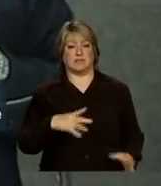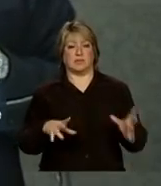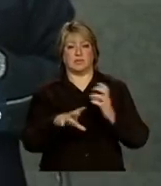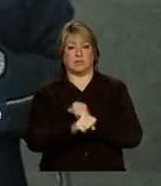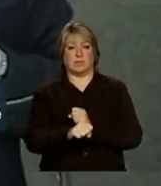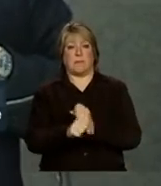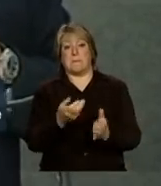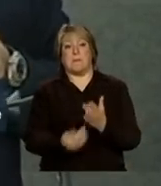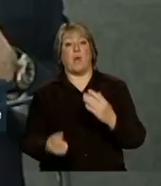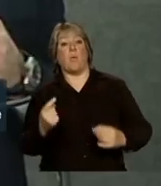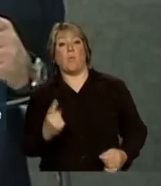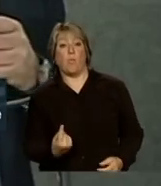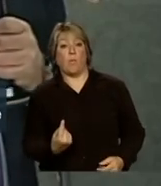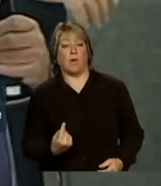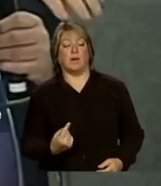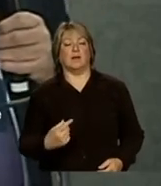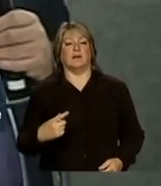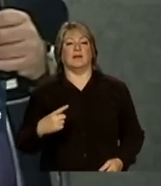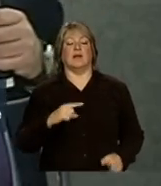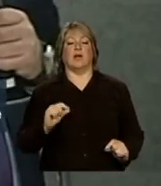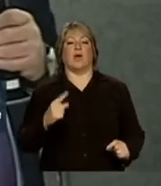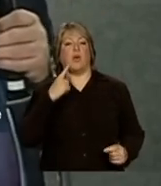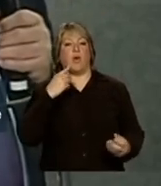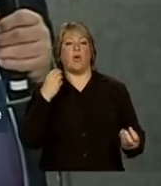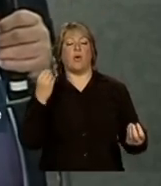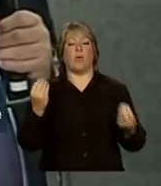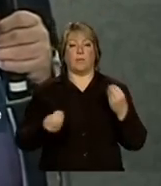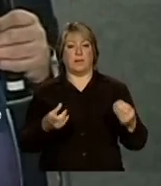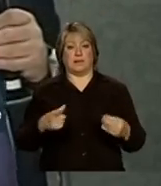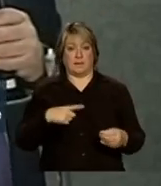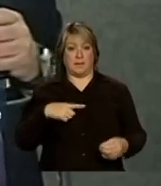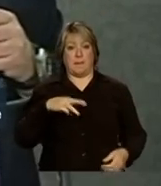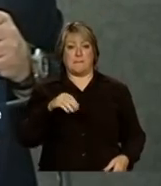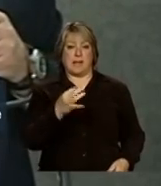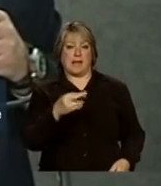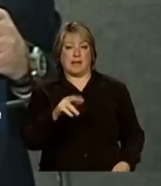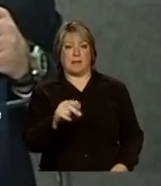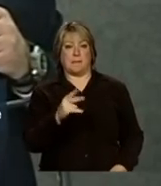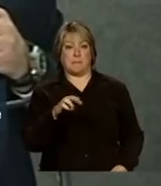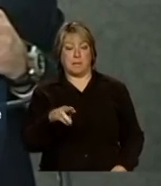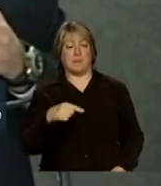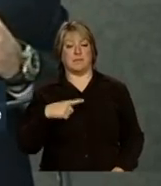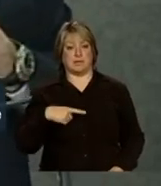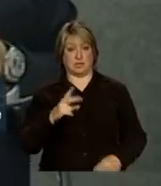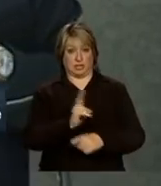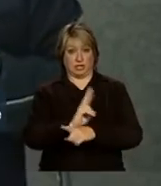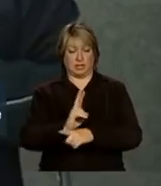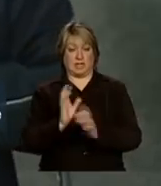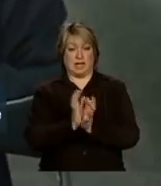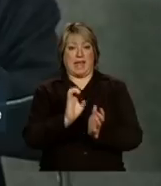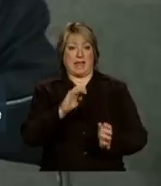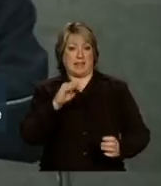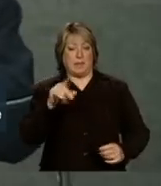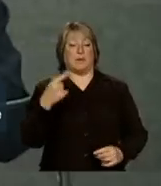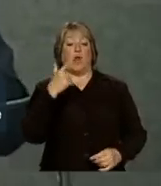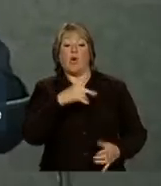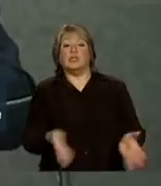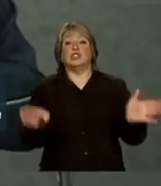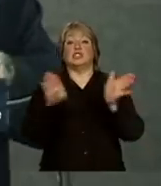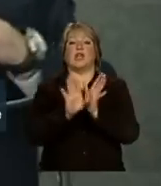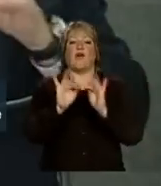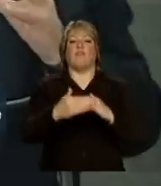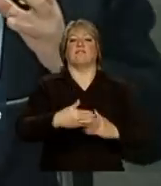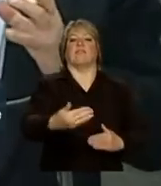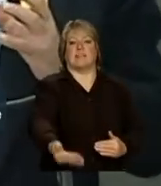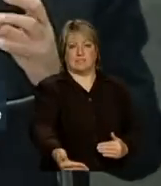agora isso existe um isso sai lá da da matériaprima gerenciado por etapas para você chegar no final tá